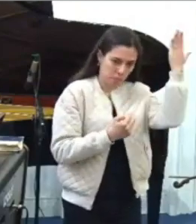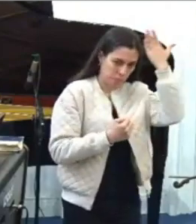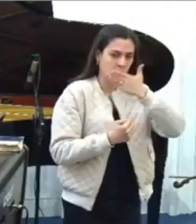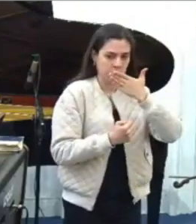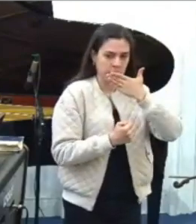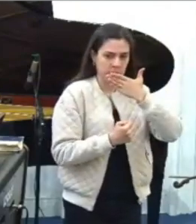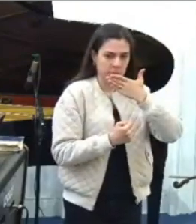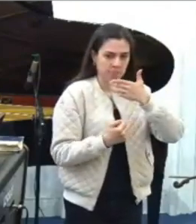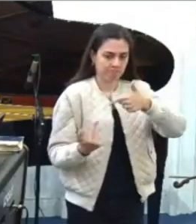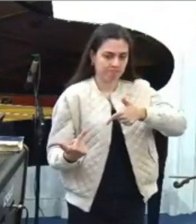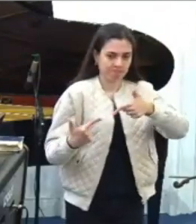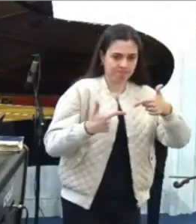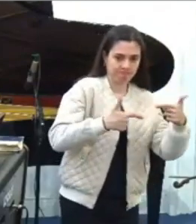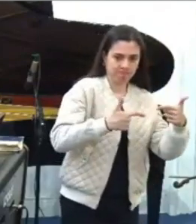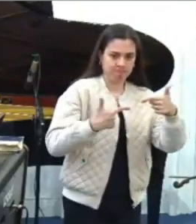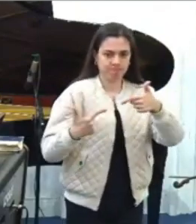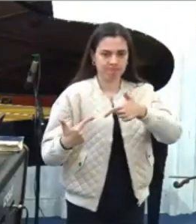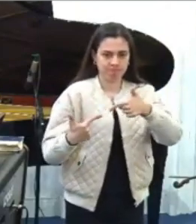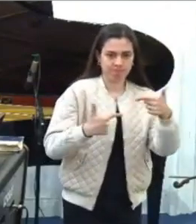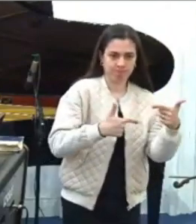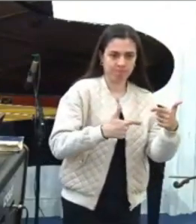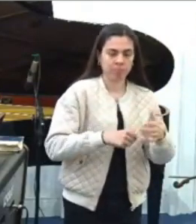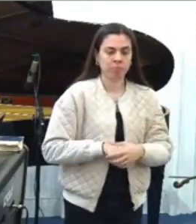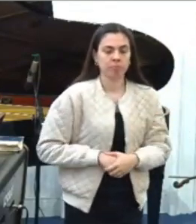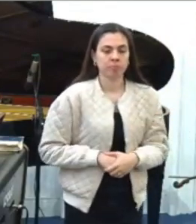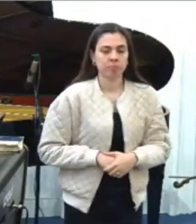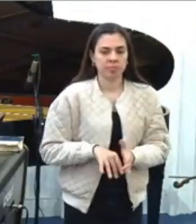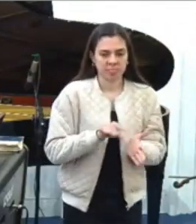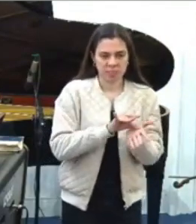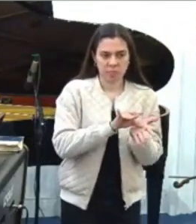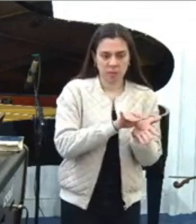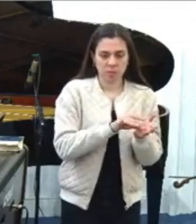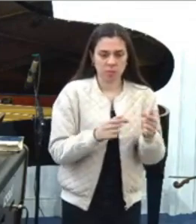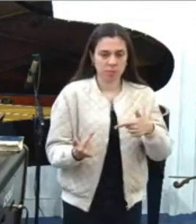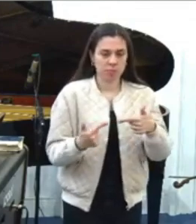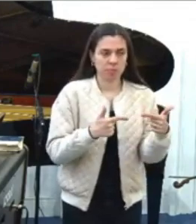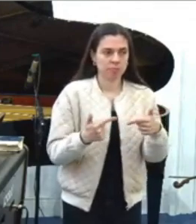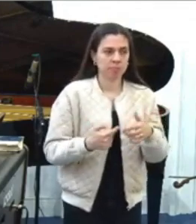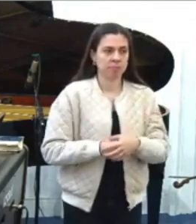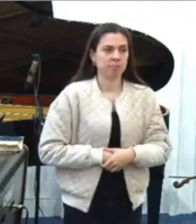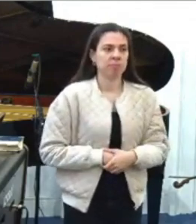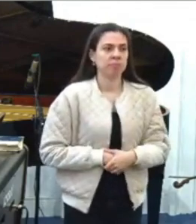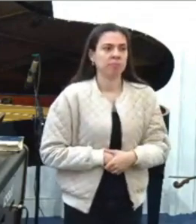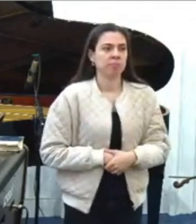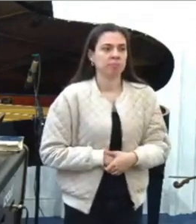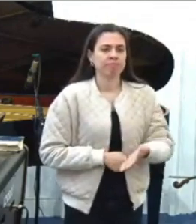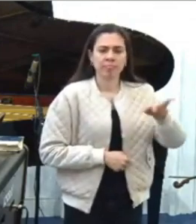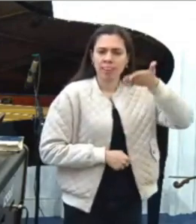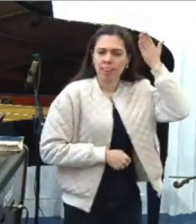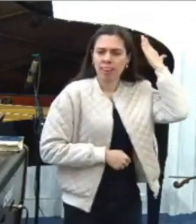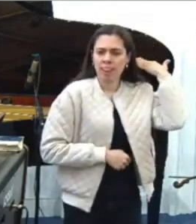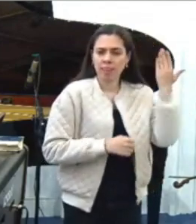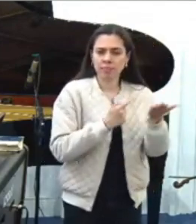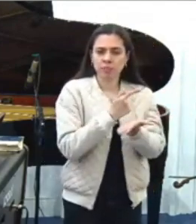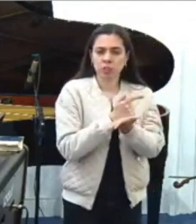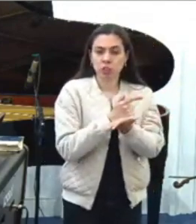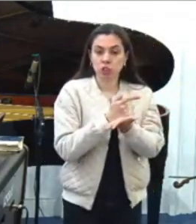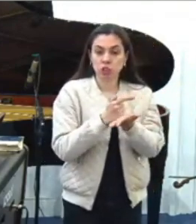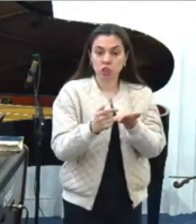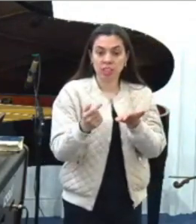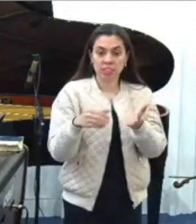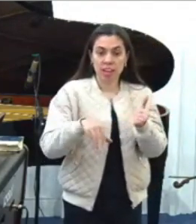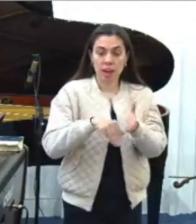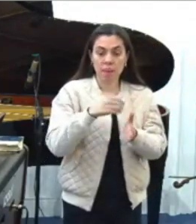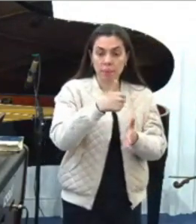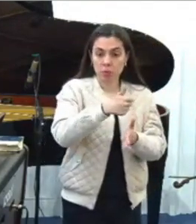falando a respeito desta inimizade, quando ele diz que ele colocaria uma inimizade entre o descendente da mulher e